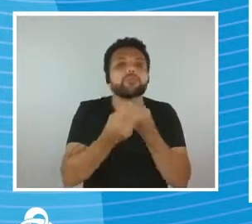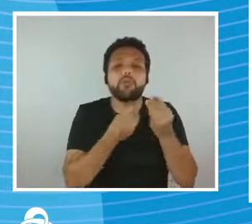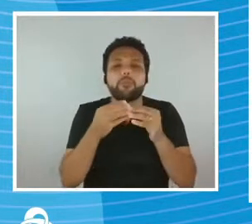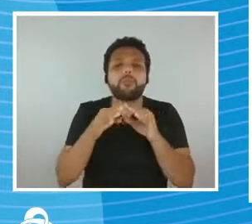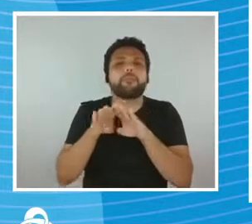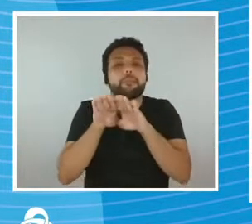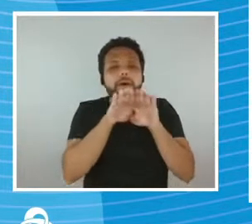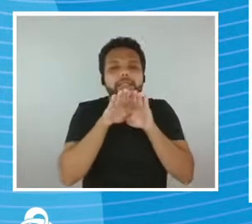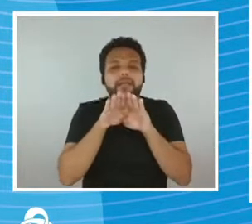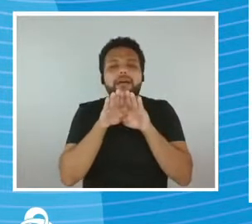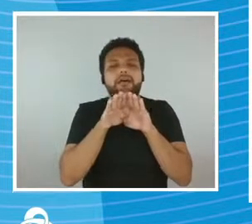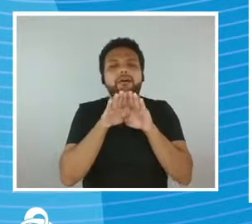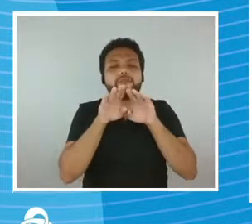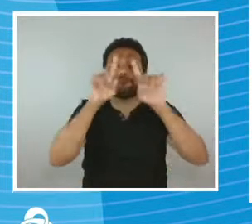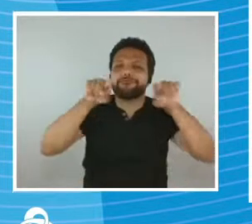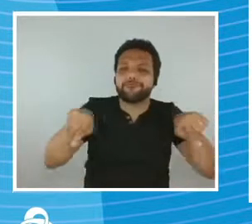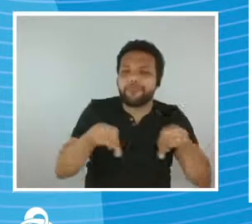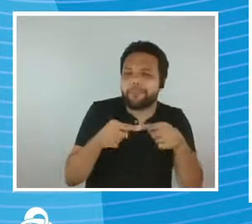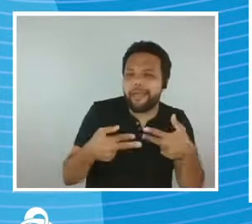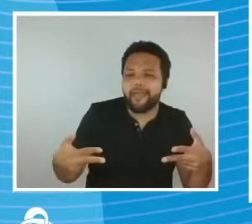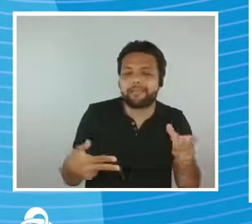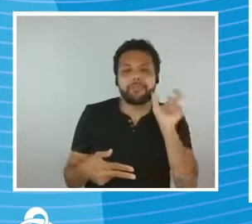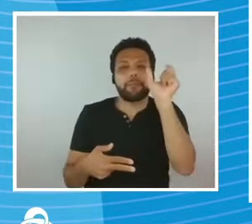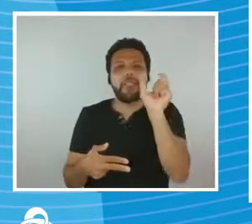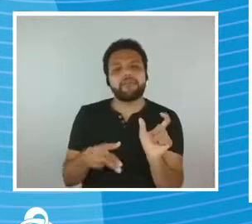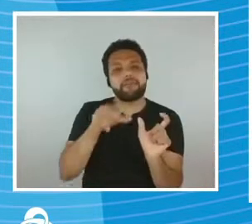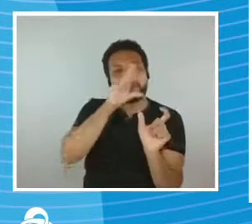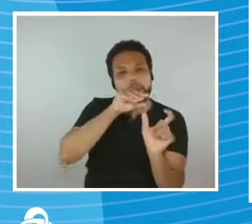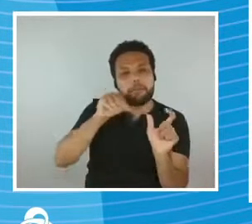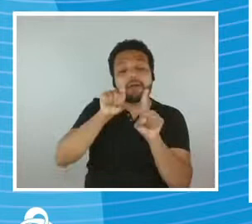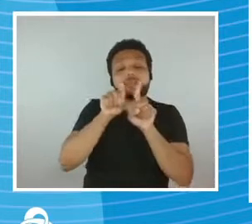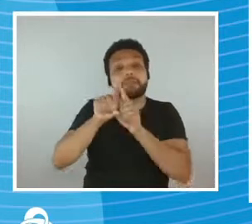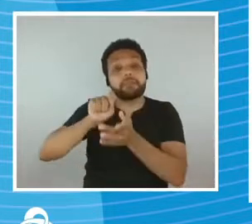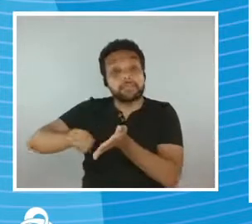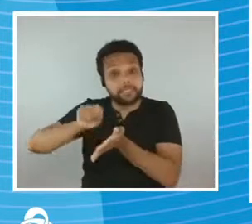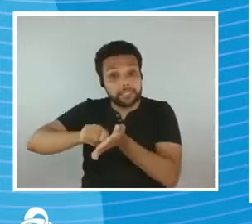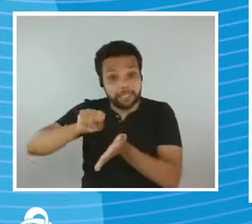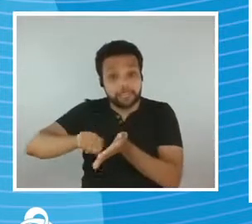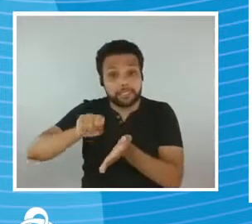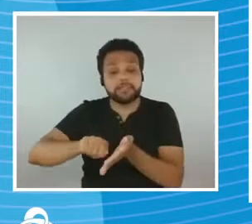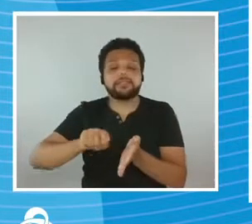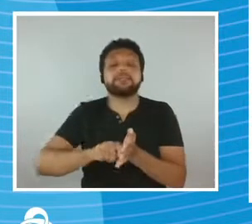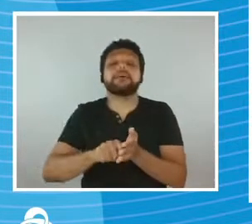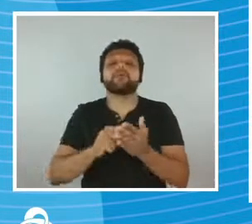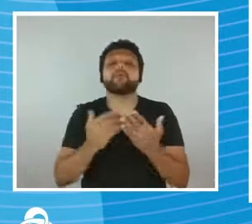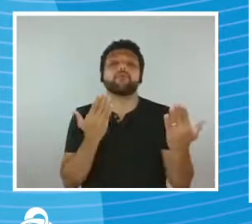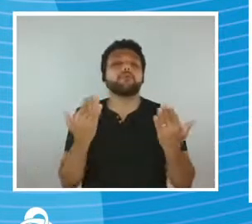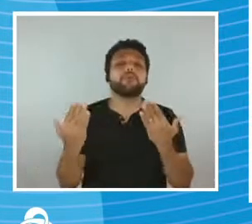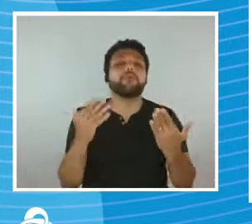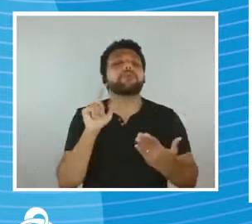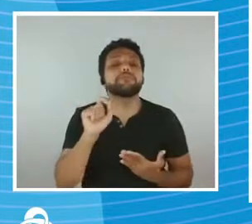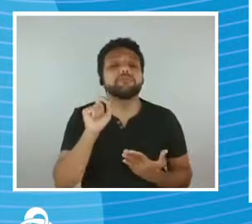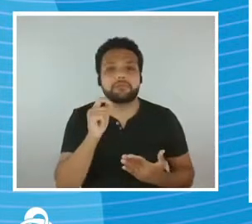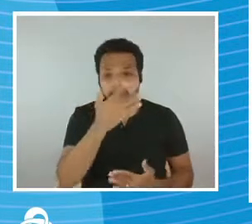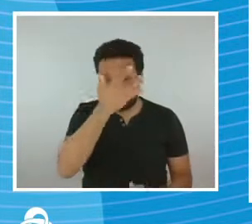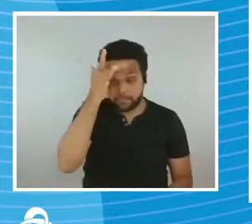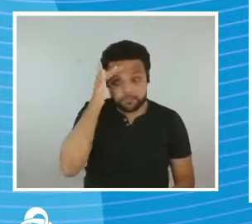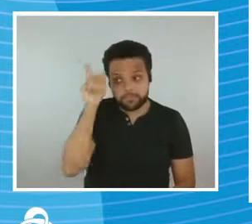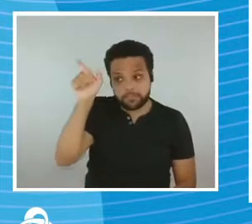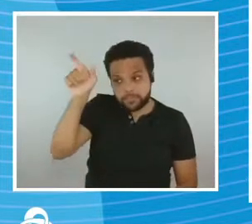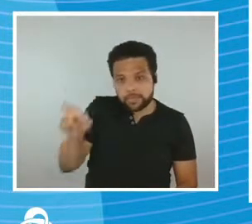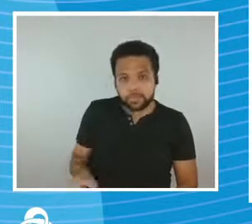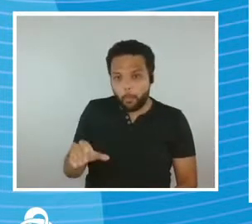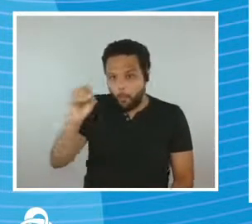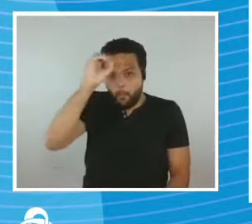palavras faladas aqui e com palavras escritas. E a comparação é entre pessoas analfabetas,